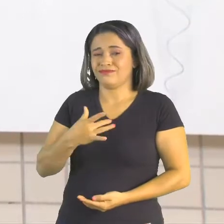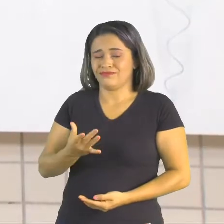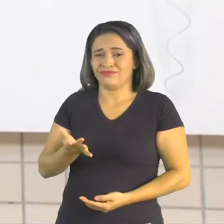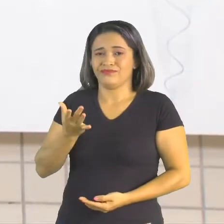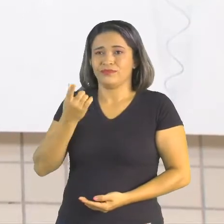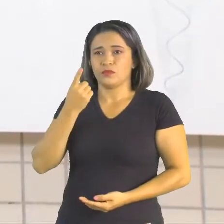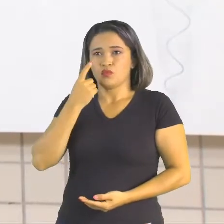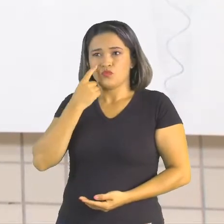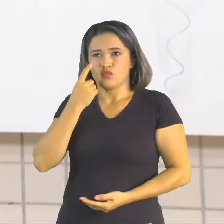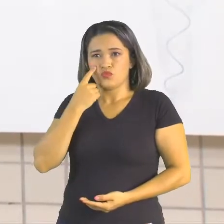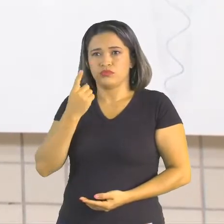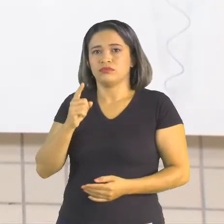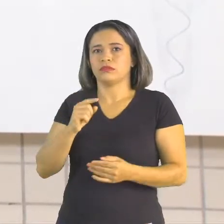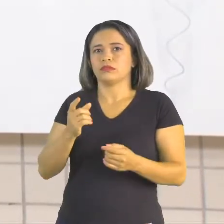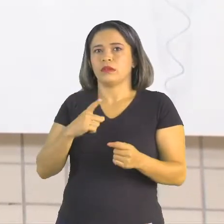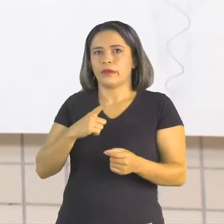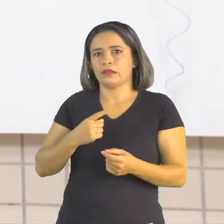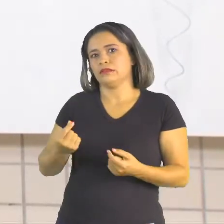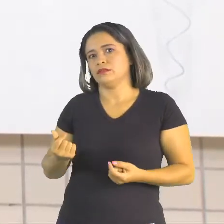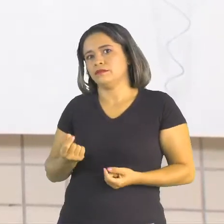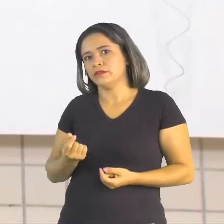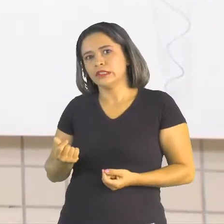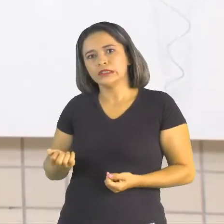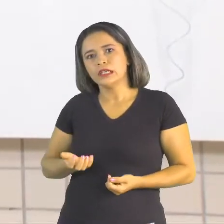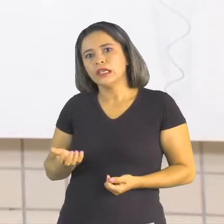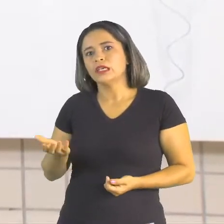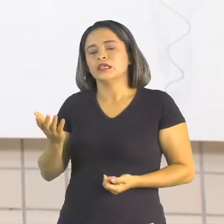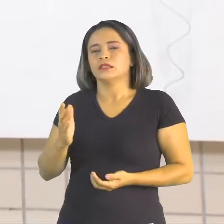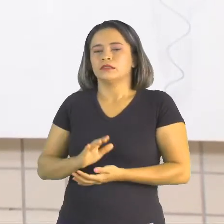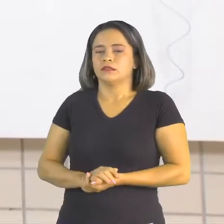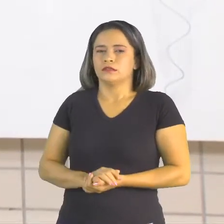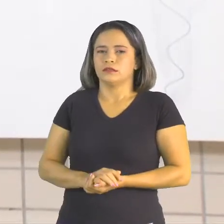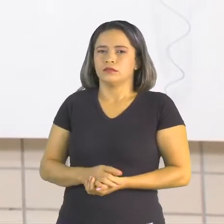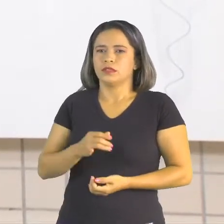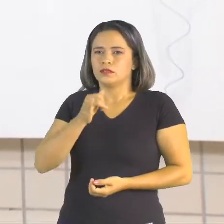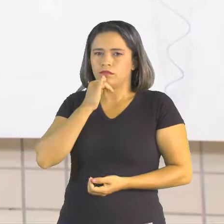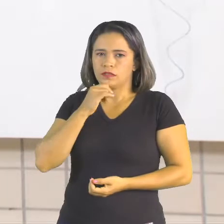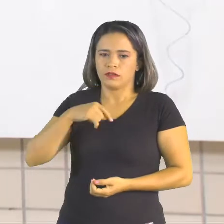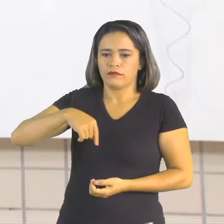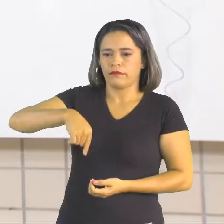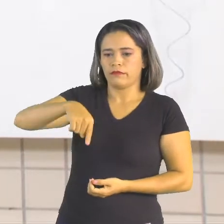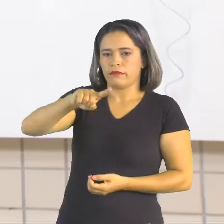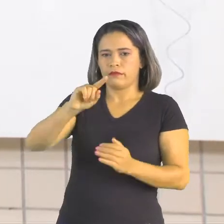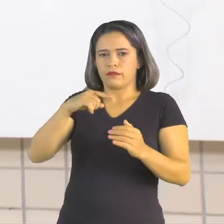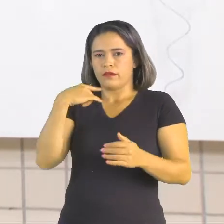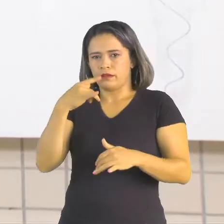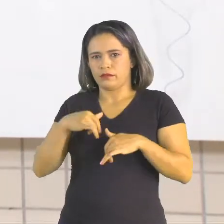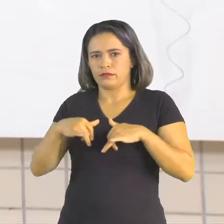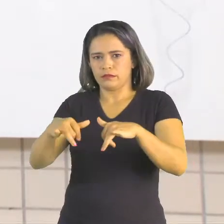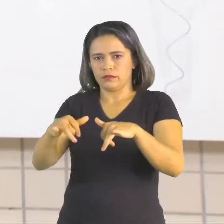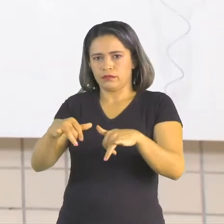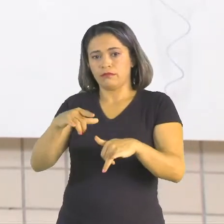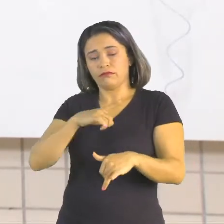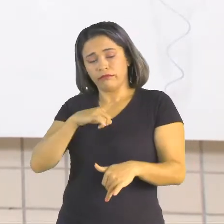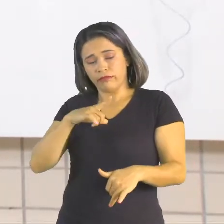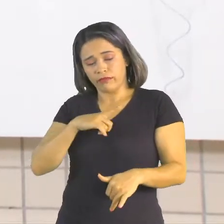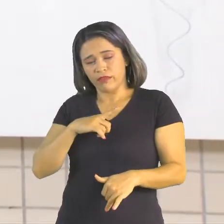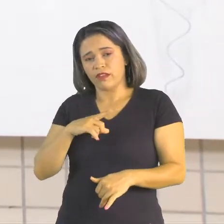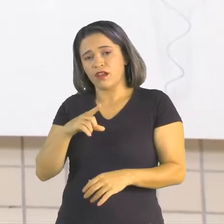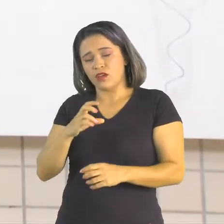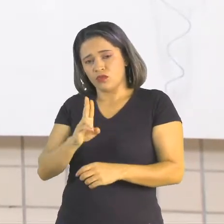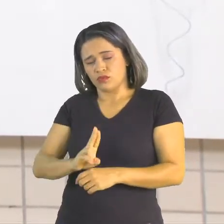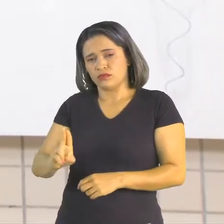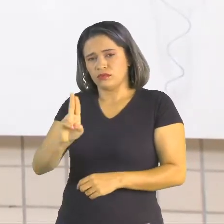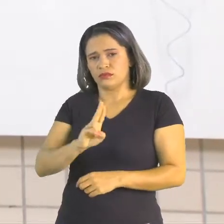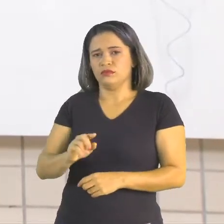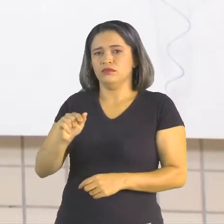nas transações financeiras. Ou seja, quando você vai no supermercado, você está fazendo operações com os números decimais. Você